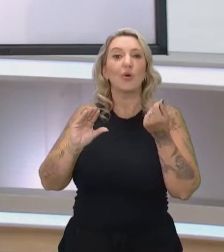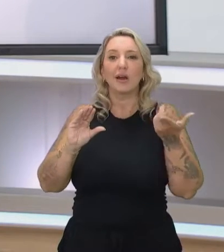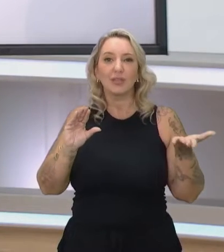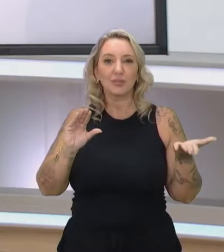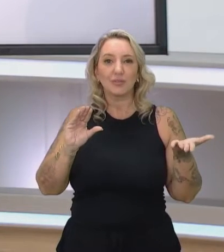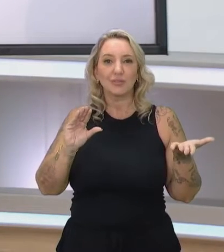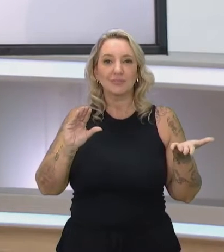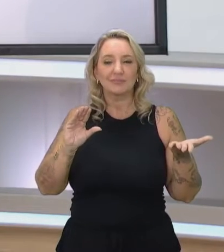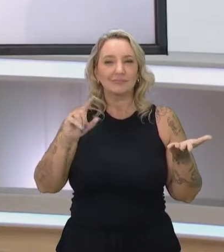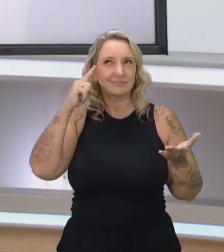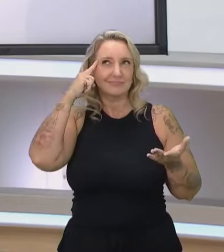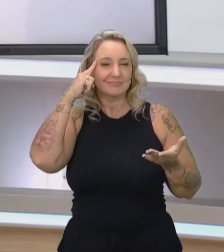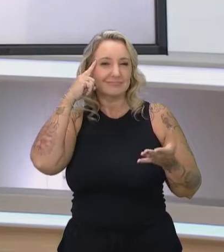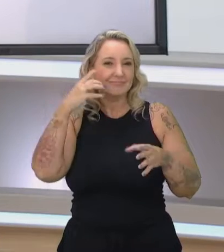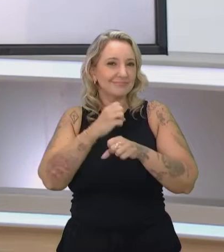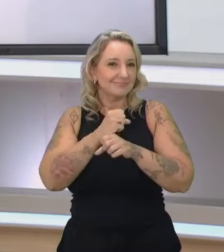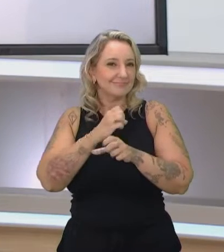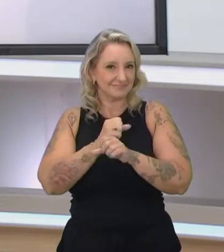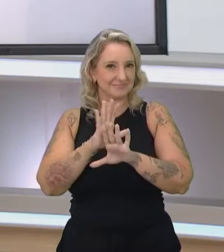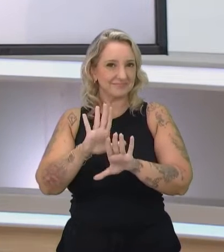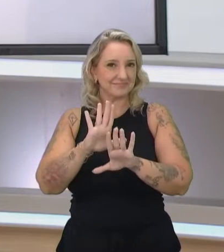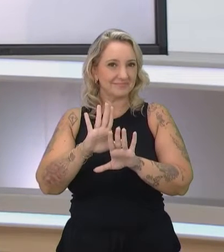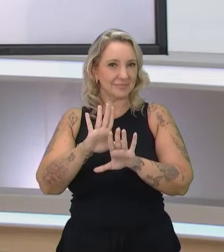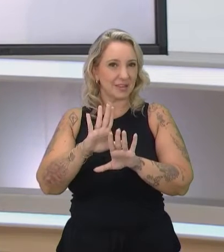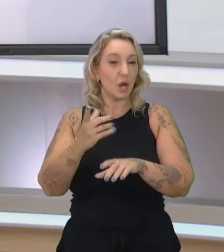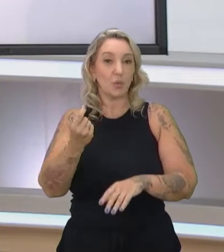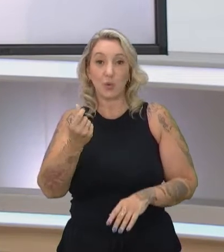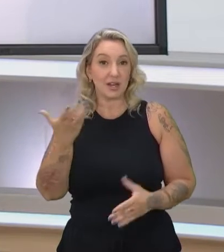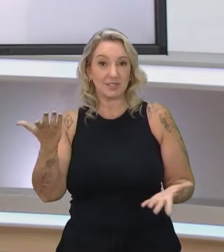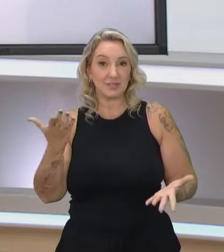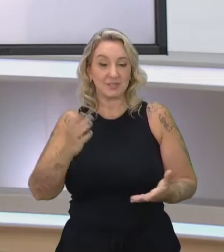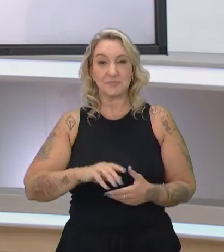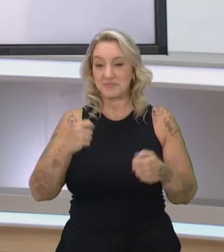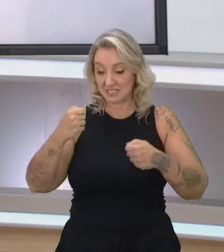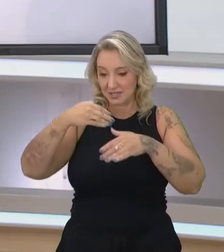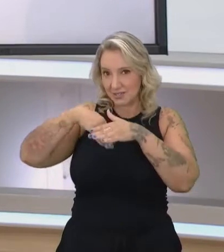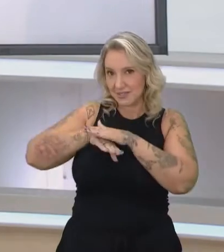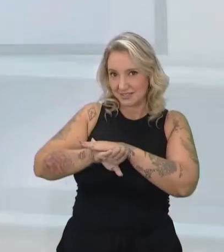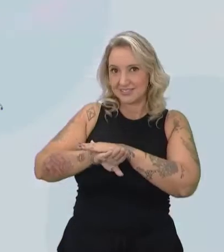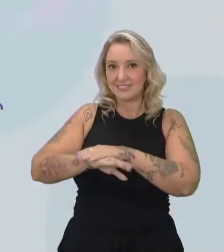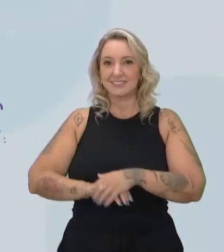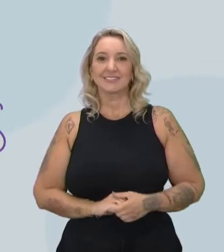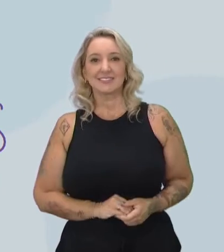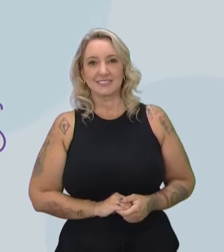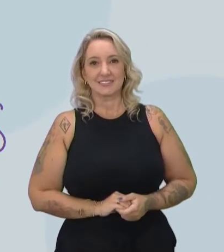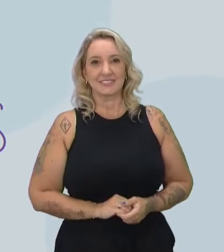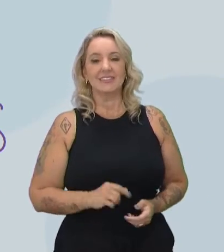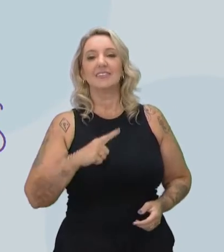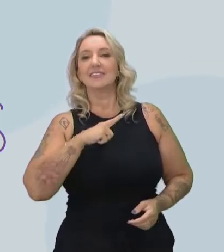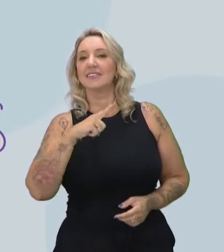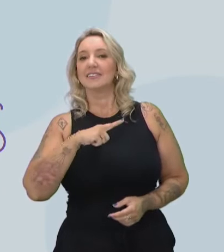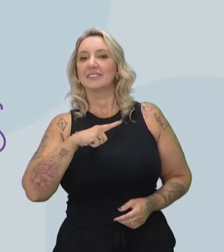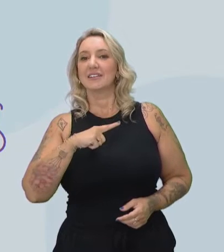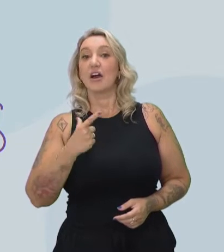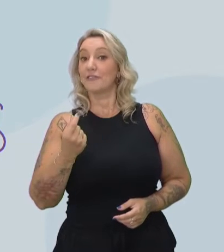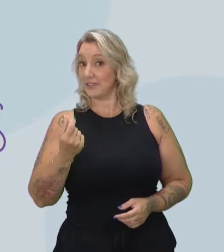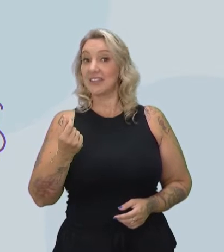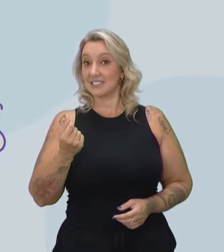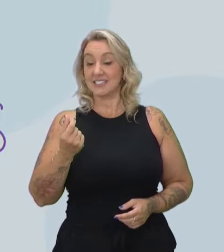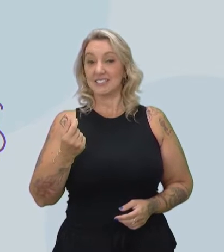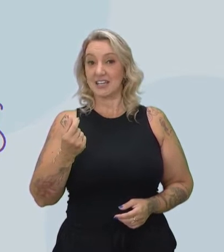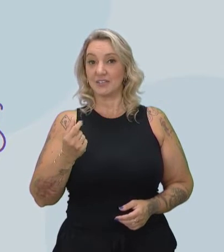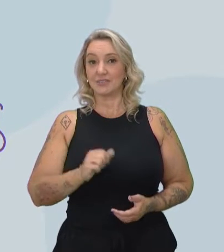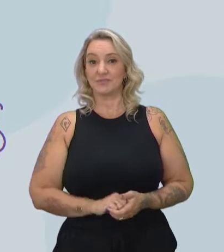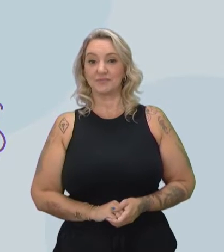né? Vamos estimar valores, vamos pensar em quanto que a gente precisa guardar, né? Então a gente tem aqui o